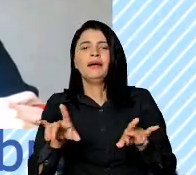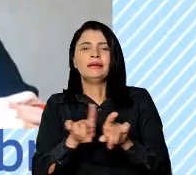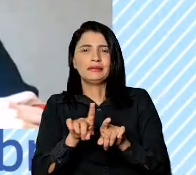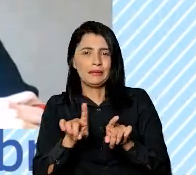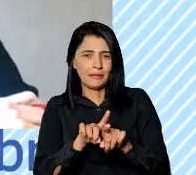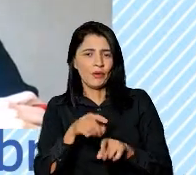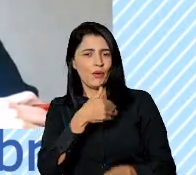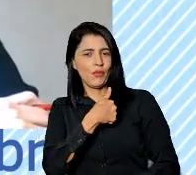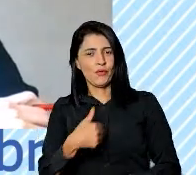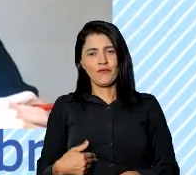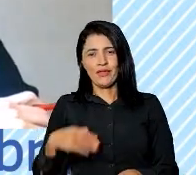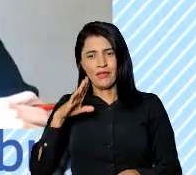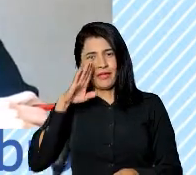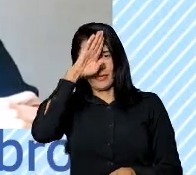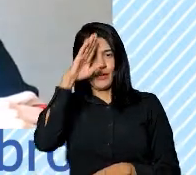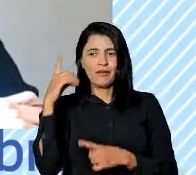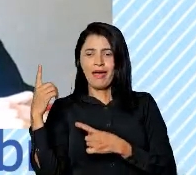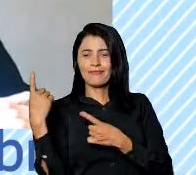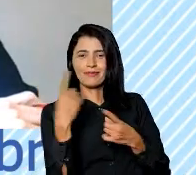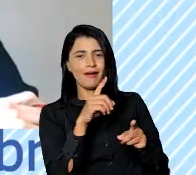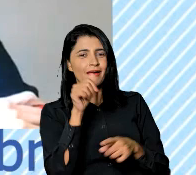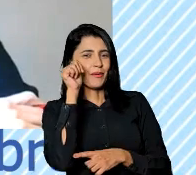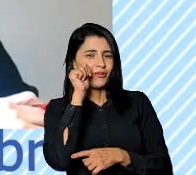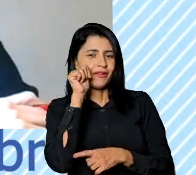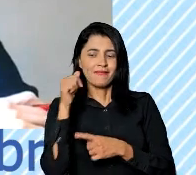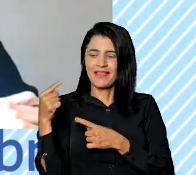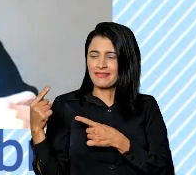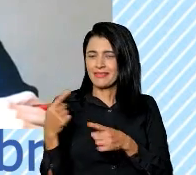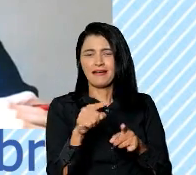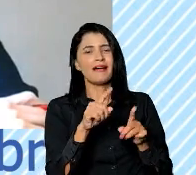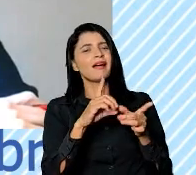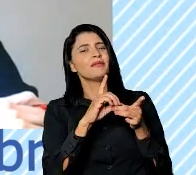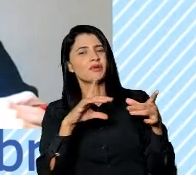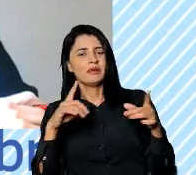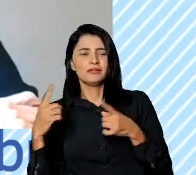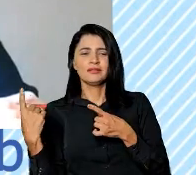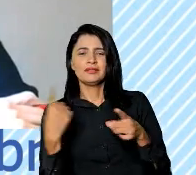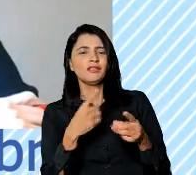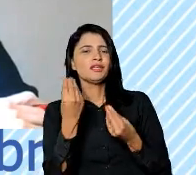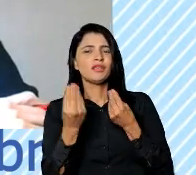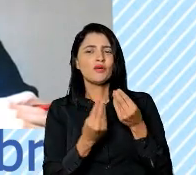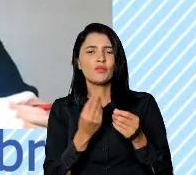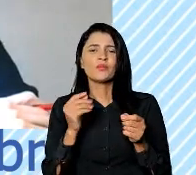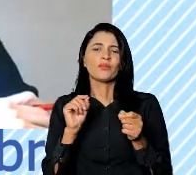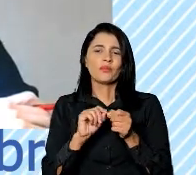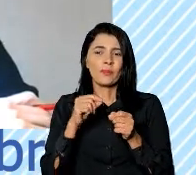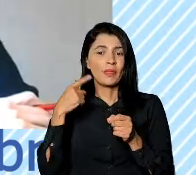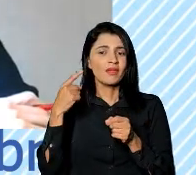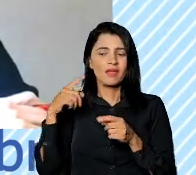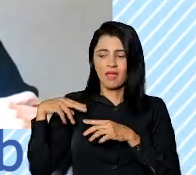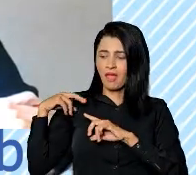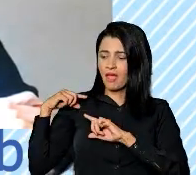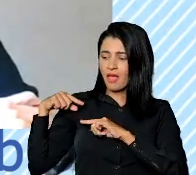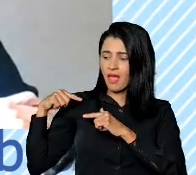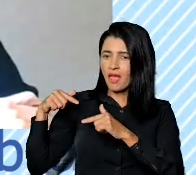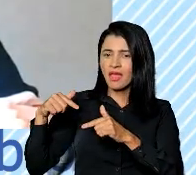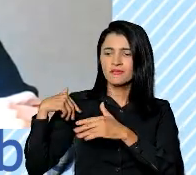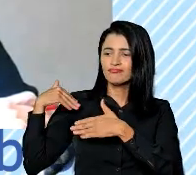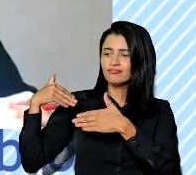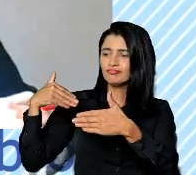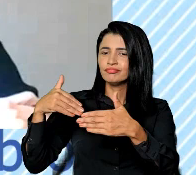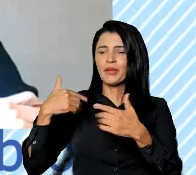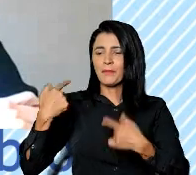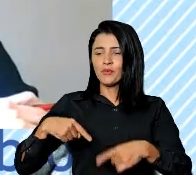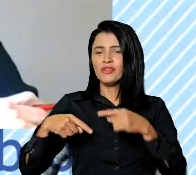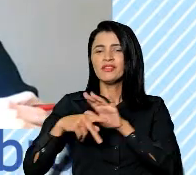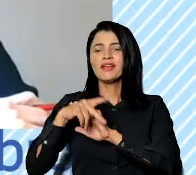Jair Bolsonaro, que ataca as mulheres, que ataca a democracia, o que tem sido a trajetória política dessas mulheres